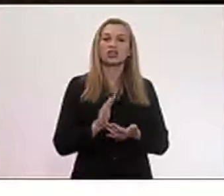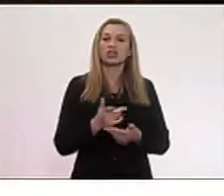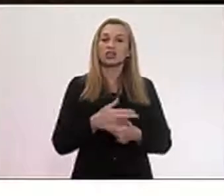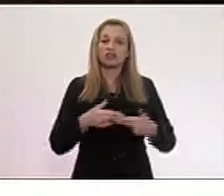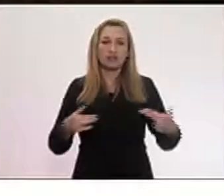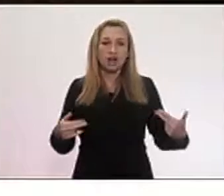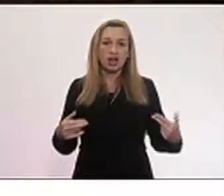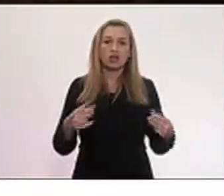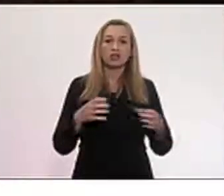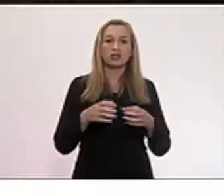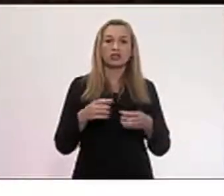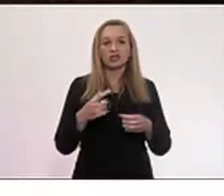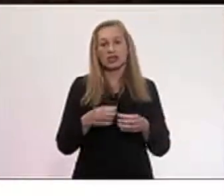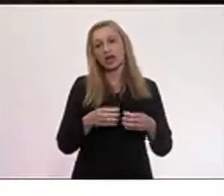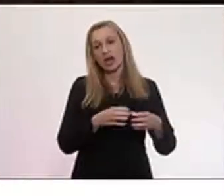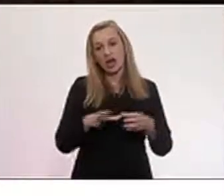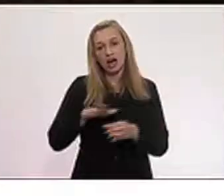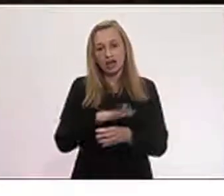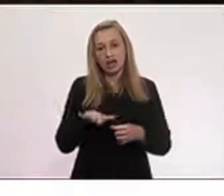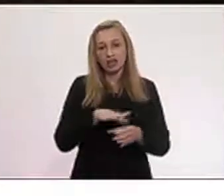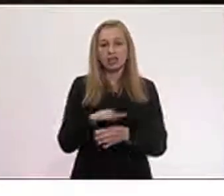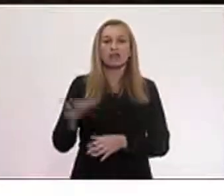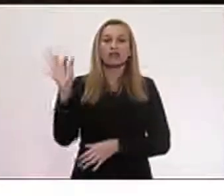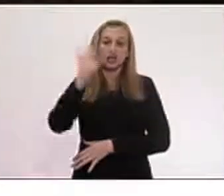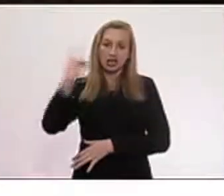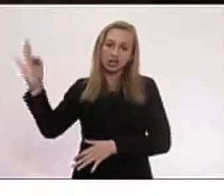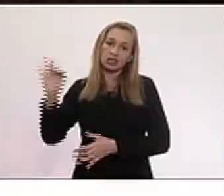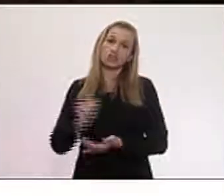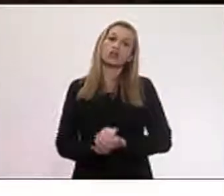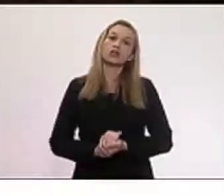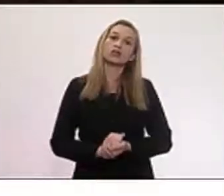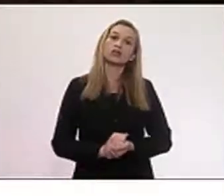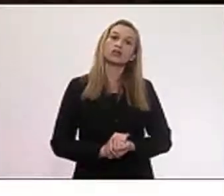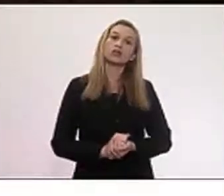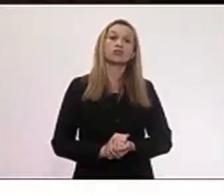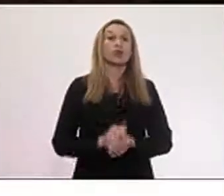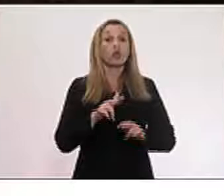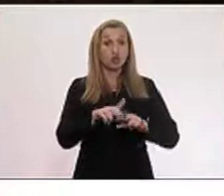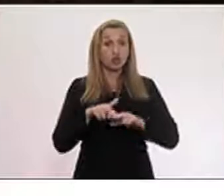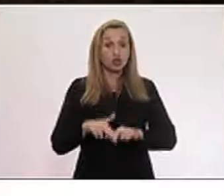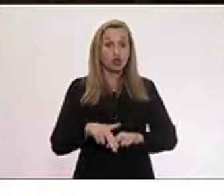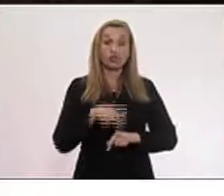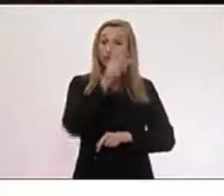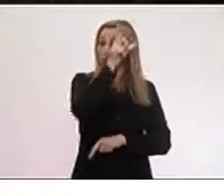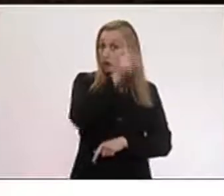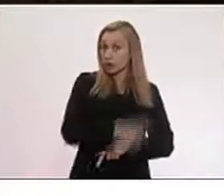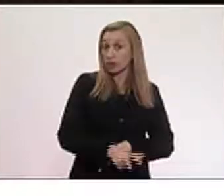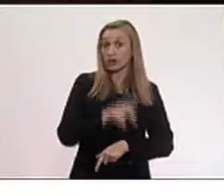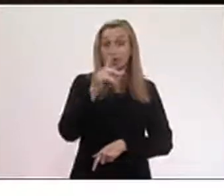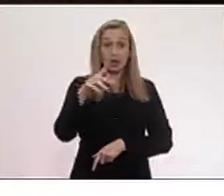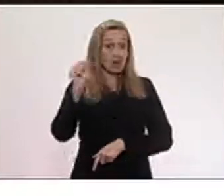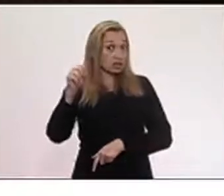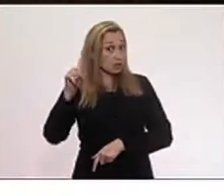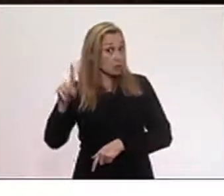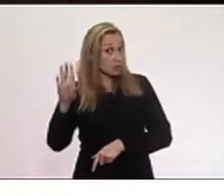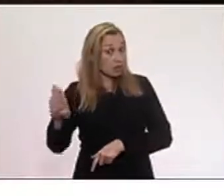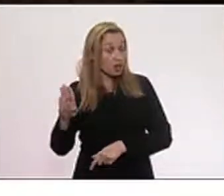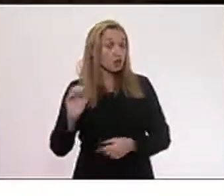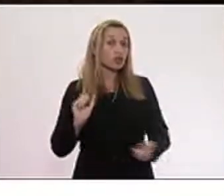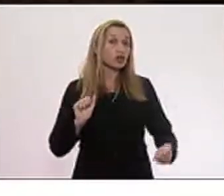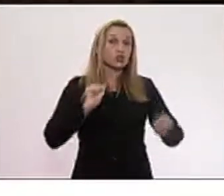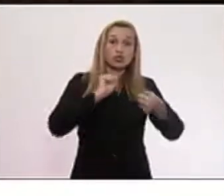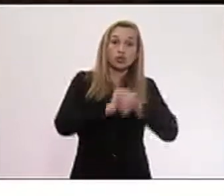da federação, pelo reflexo do comportamento do PSDB quando se